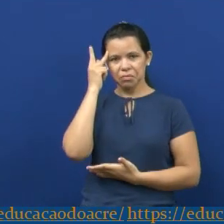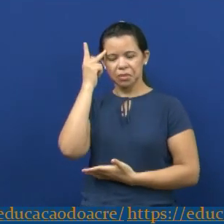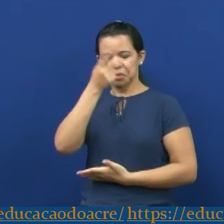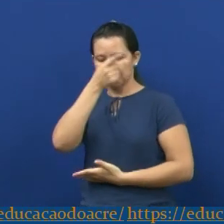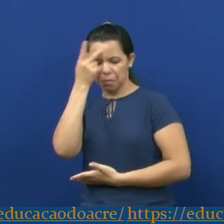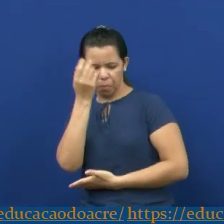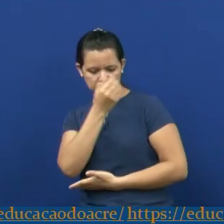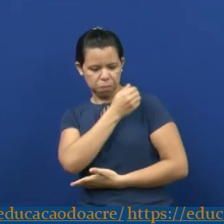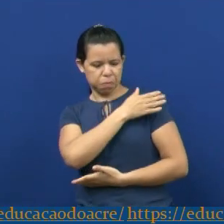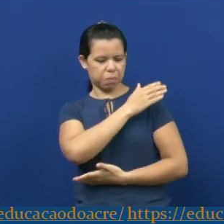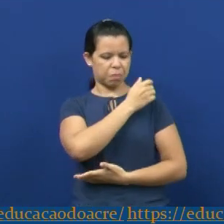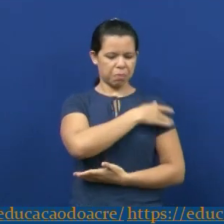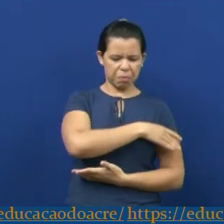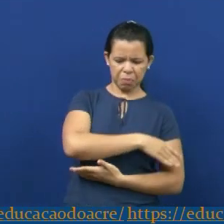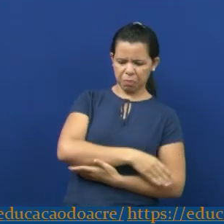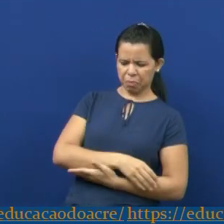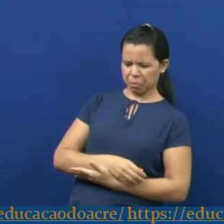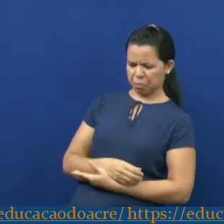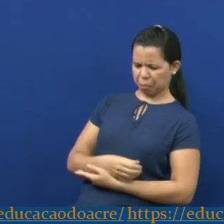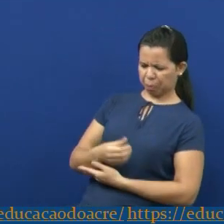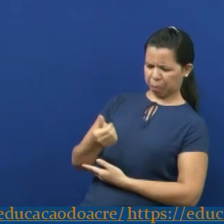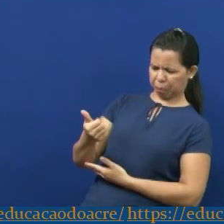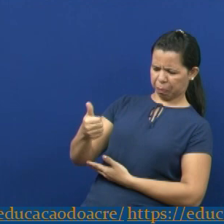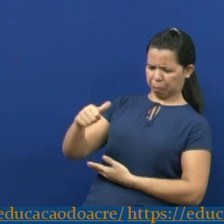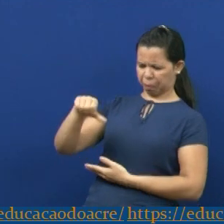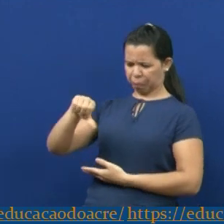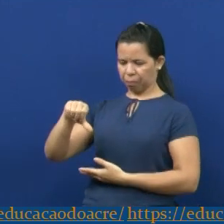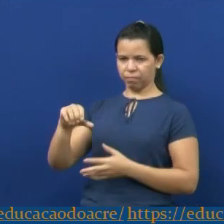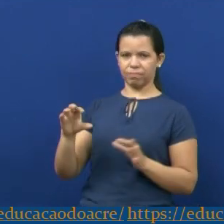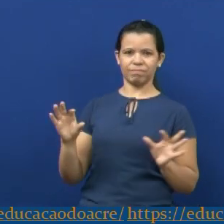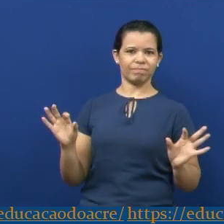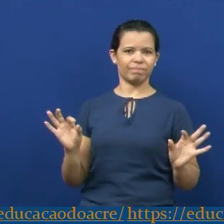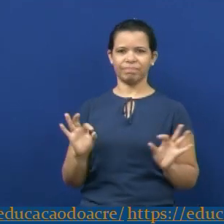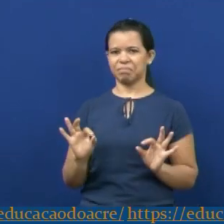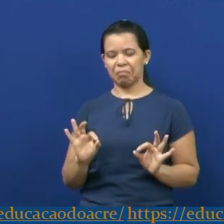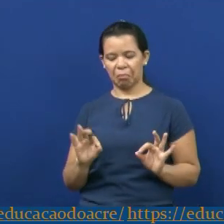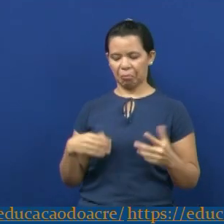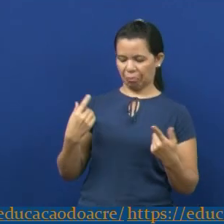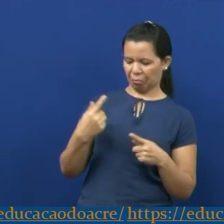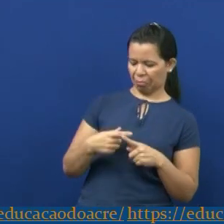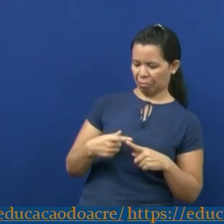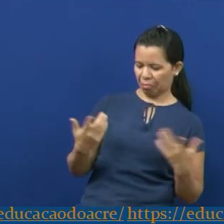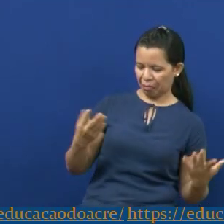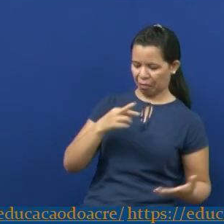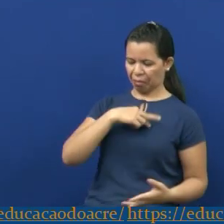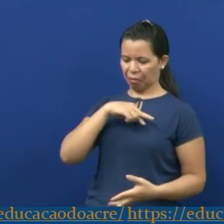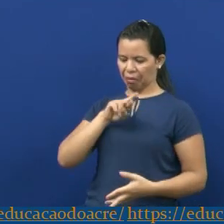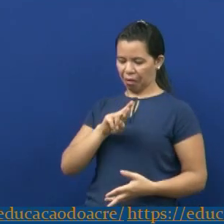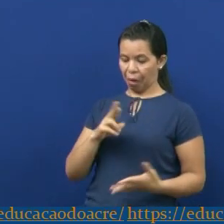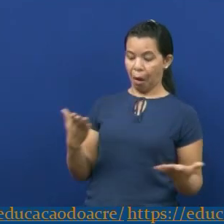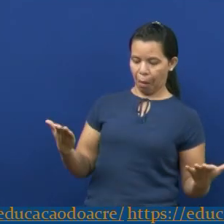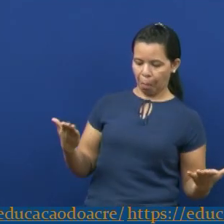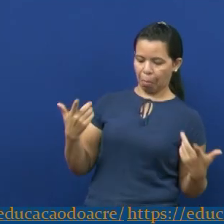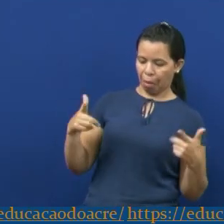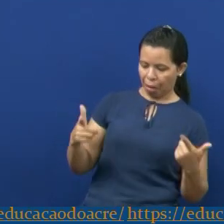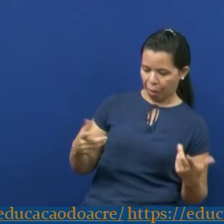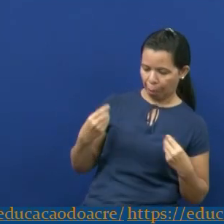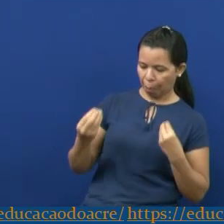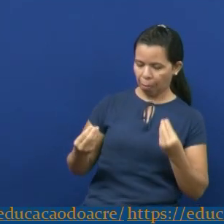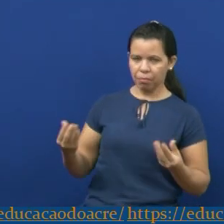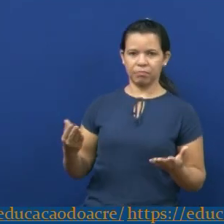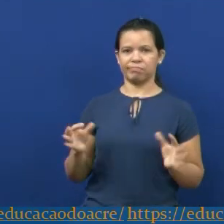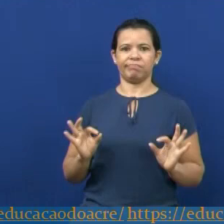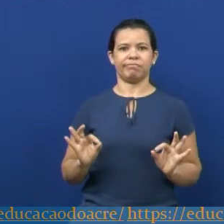ou avaliado de modo negativo pela religião que tem ou que não tem. Então,